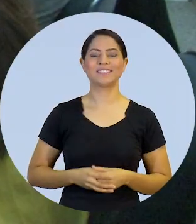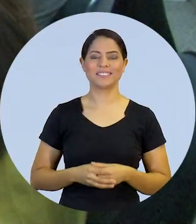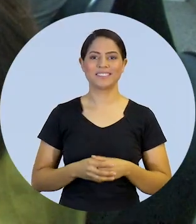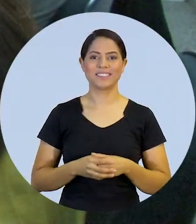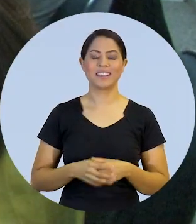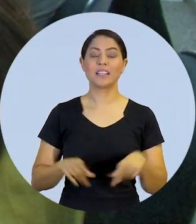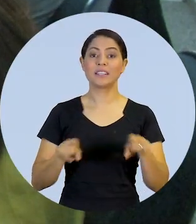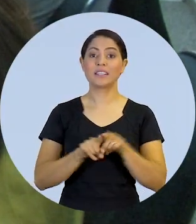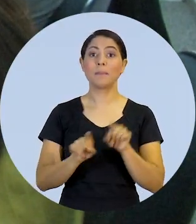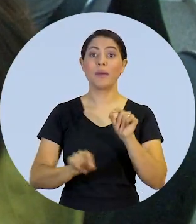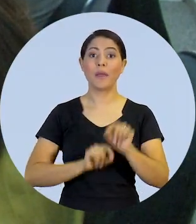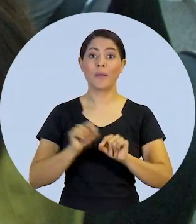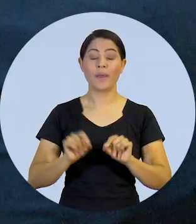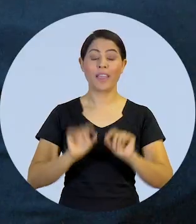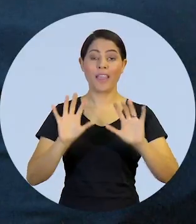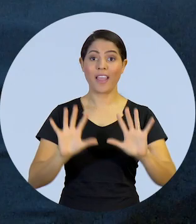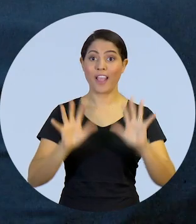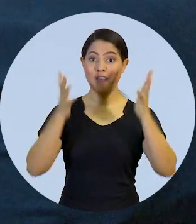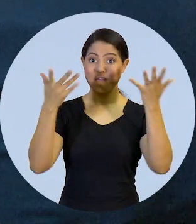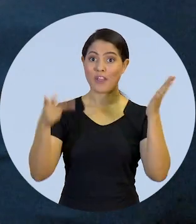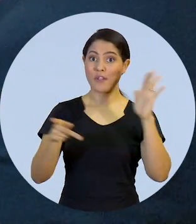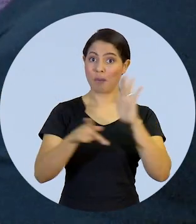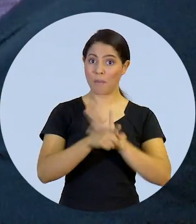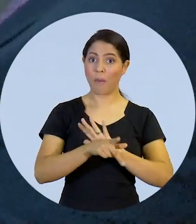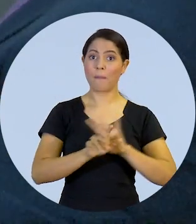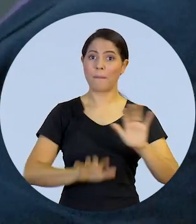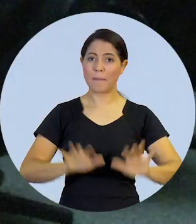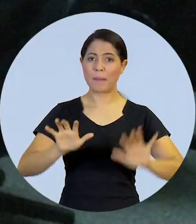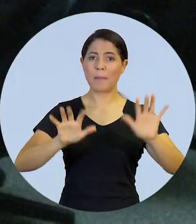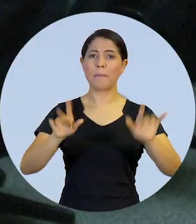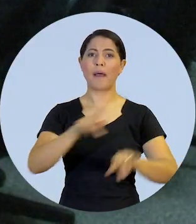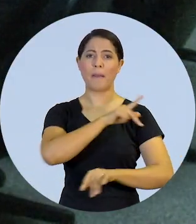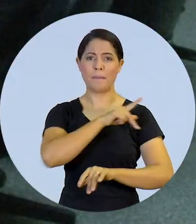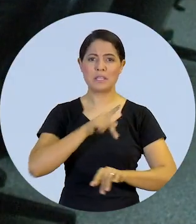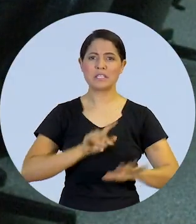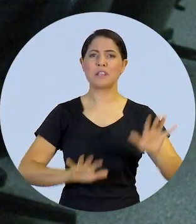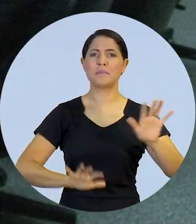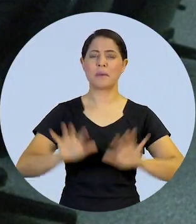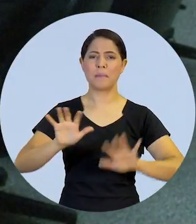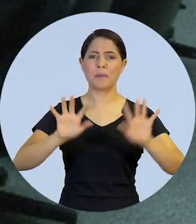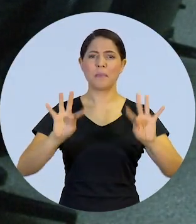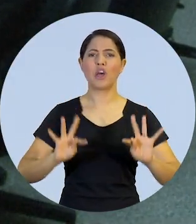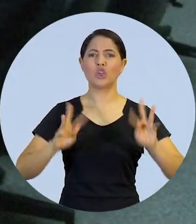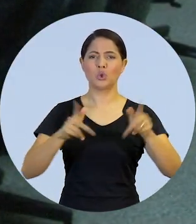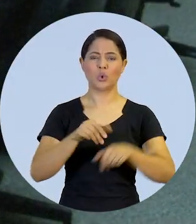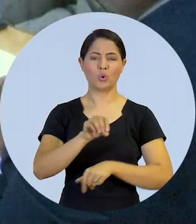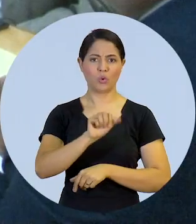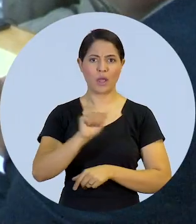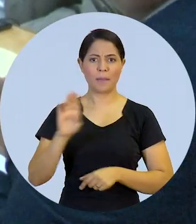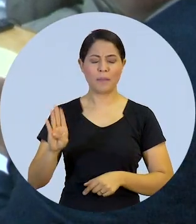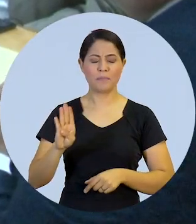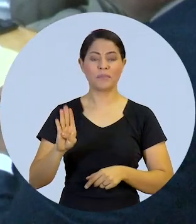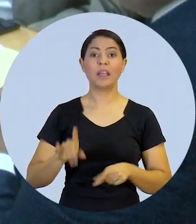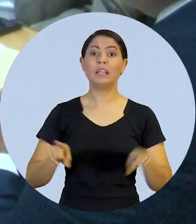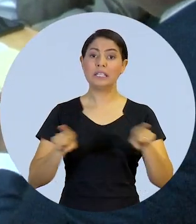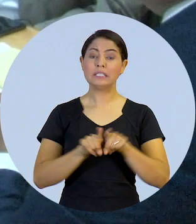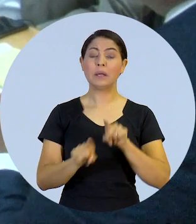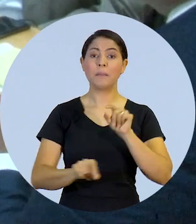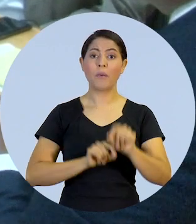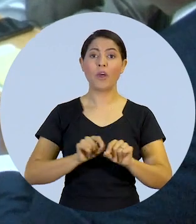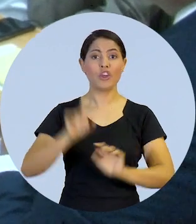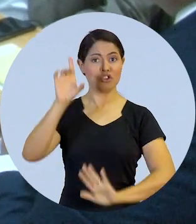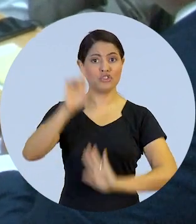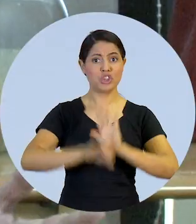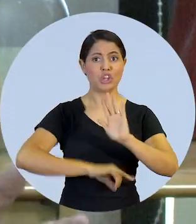Uma comissão que conta com representantes de comissões, conselheiros federais e seccionais, além de presidentes do sistema, vai organizar, junto